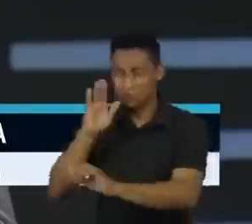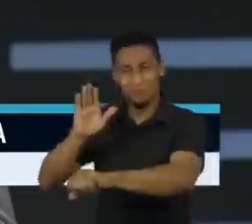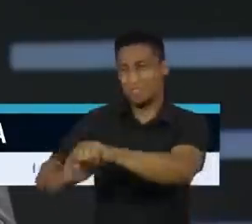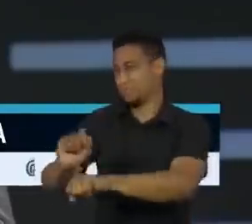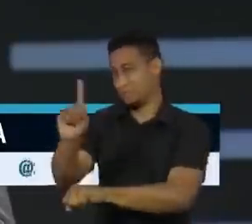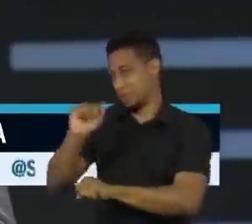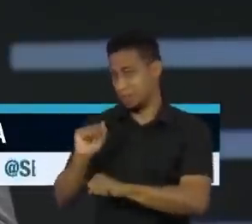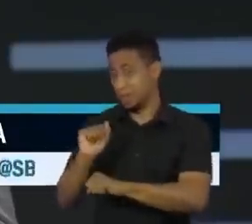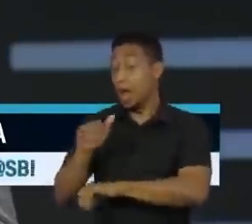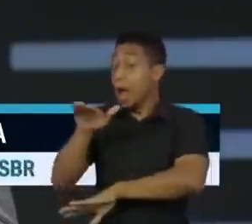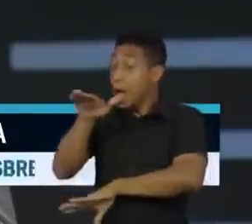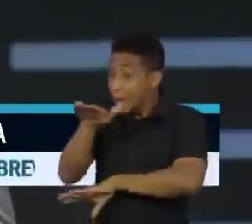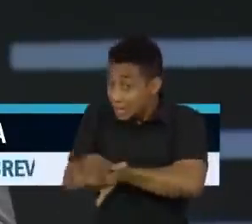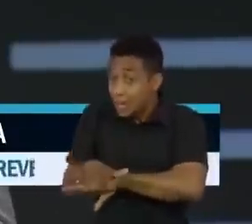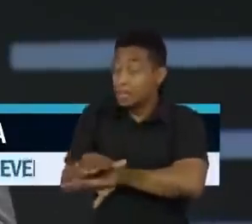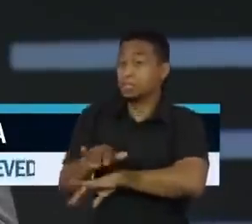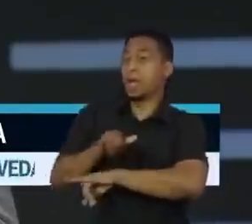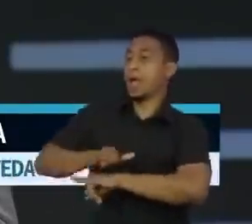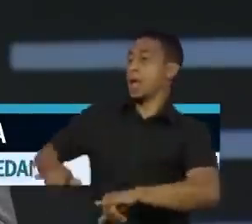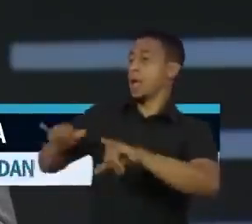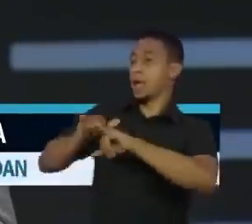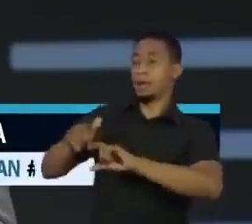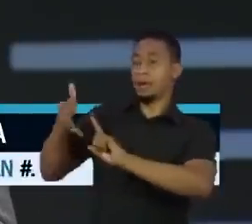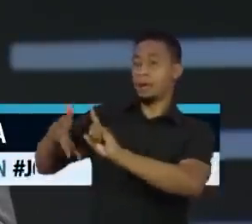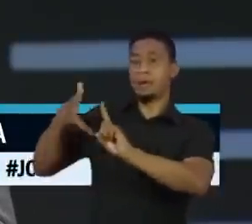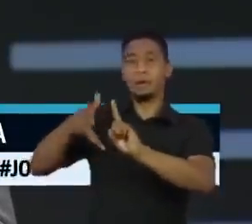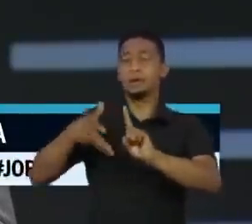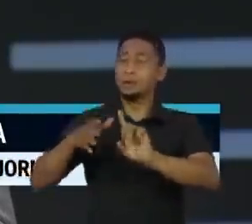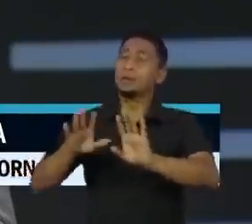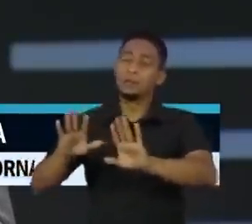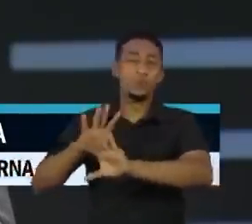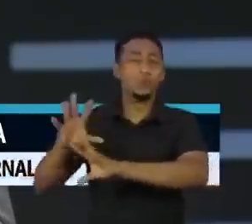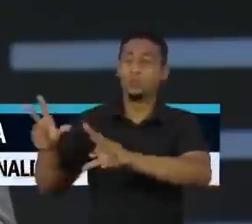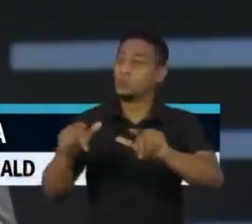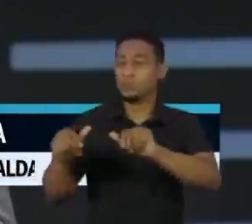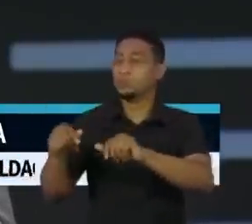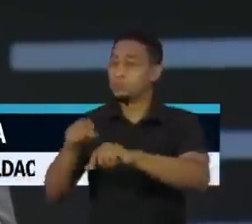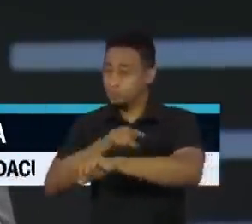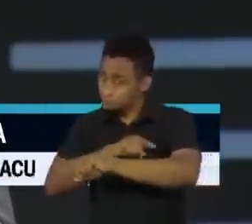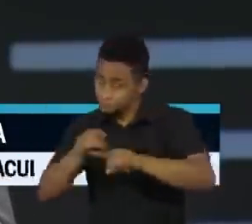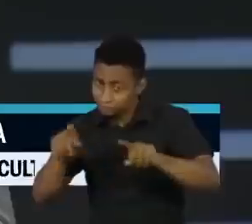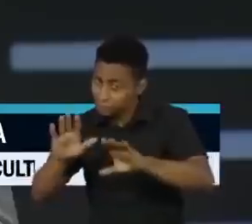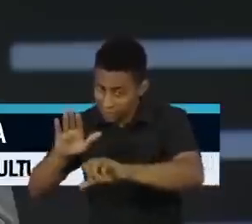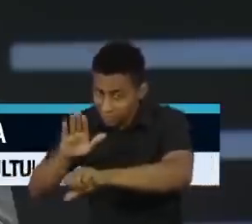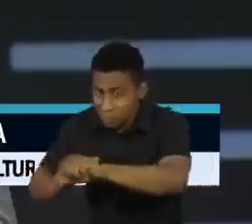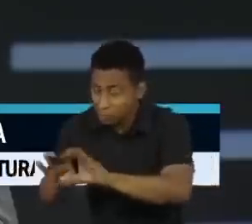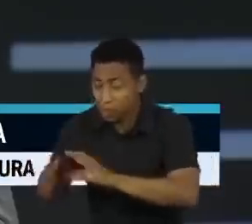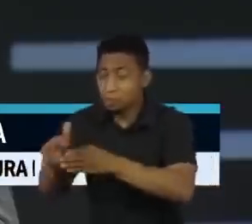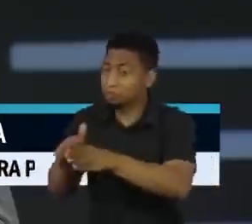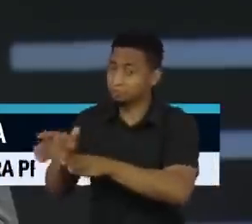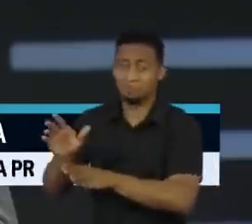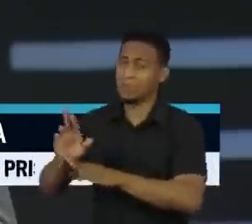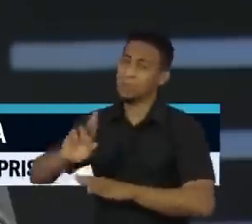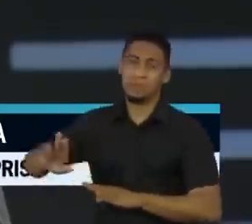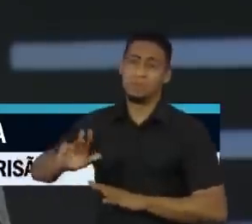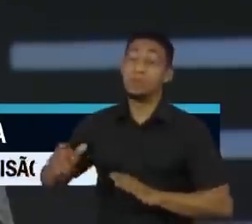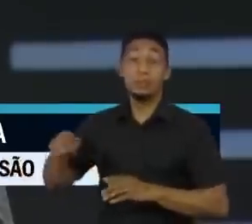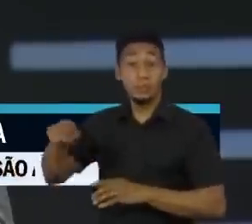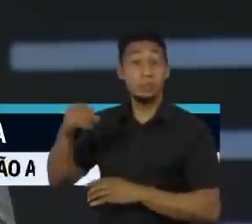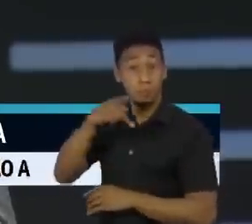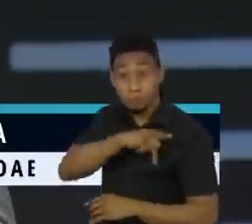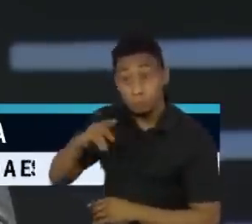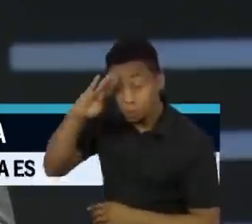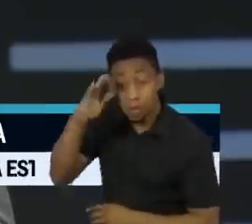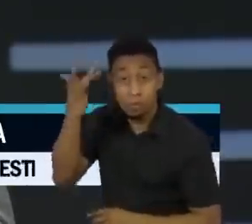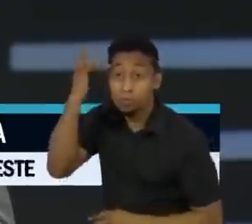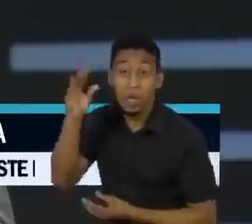da tarde, membros do próprio governo diziam que não seria convocado o Conselho. Inclusive porque ele nem sabe direito como é que se compõe o Conselho. Ele